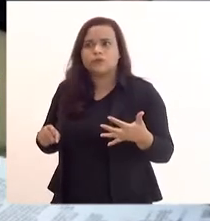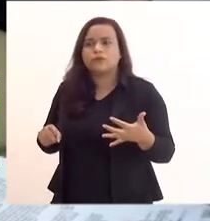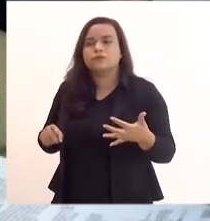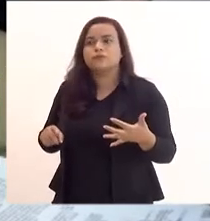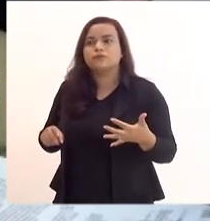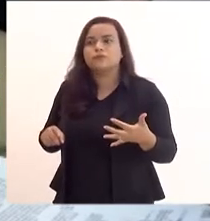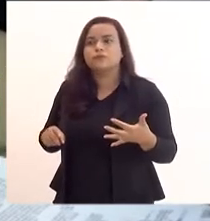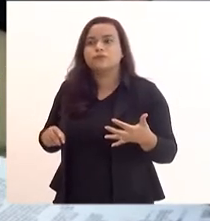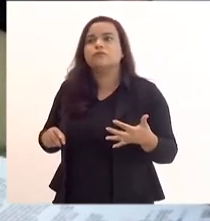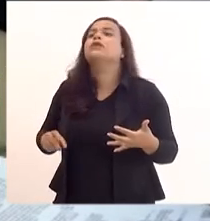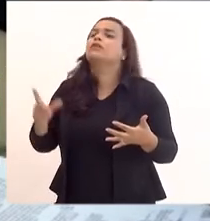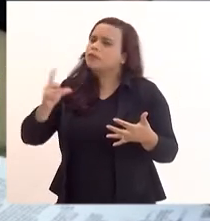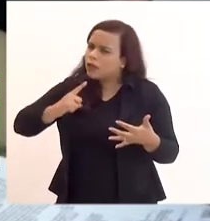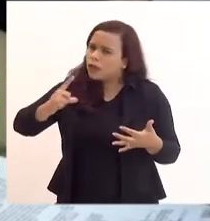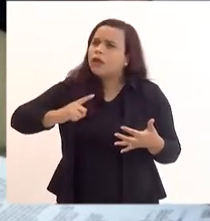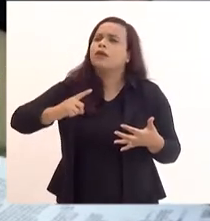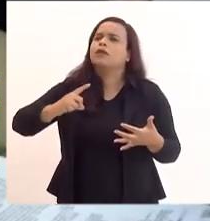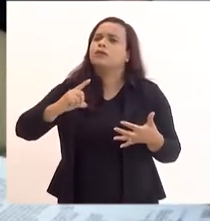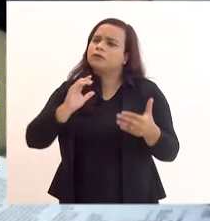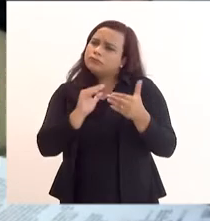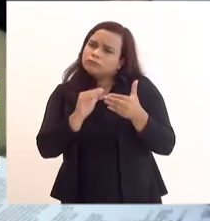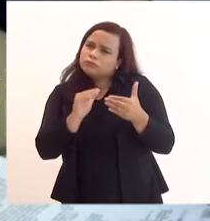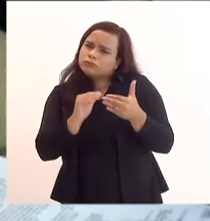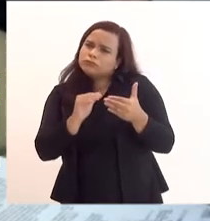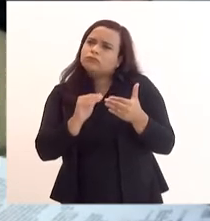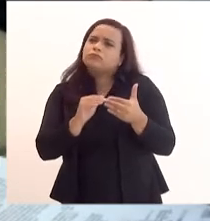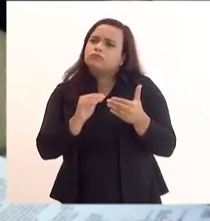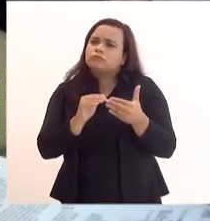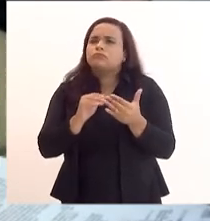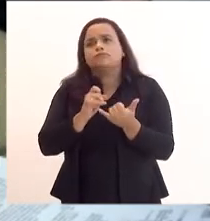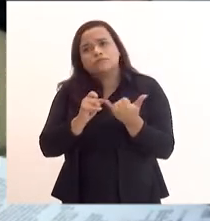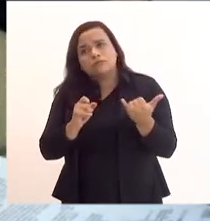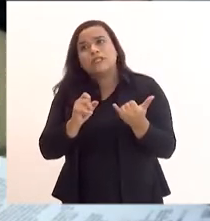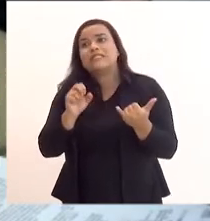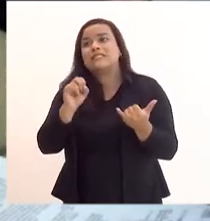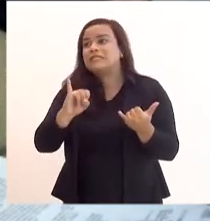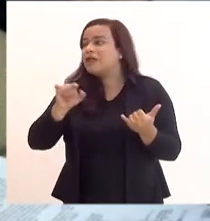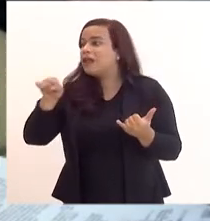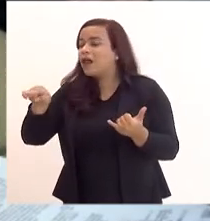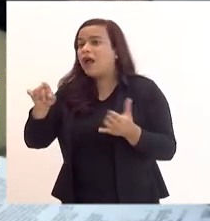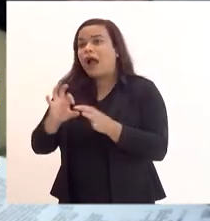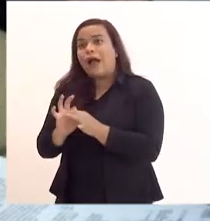ele é acolhido com o caráter autorizativo que o projeto vai ter